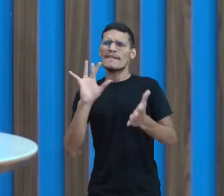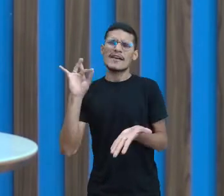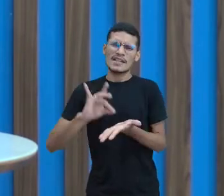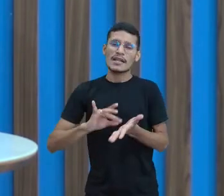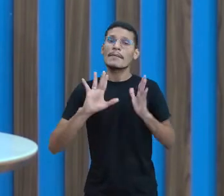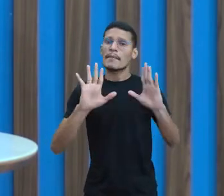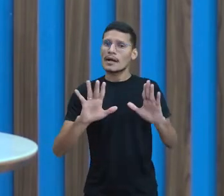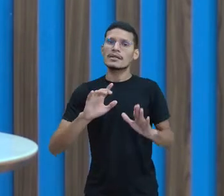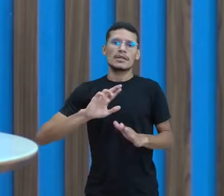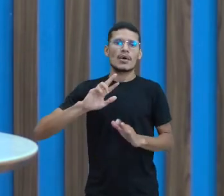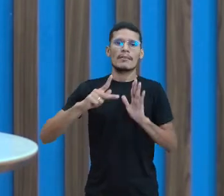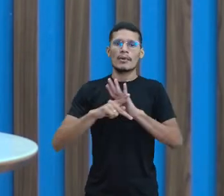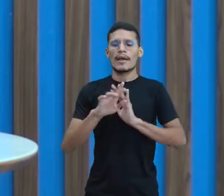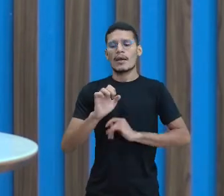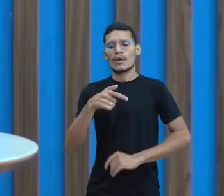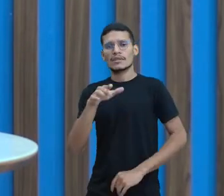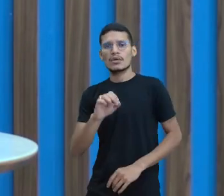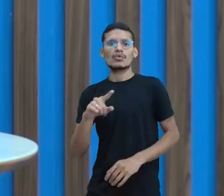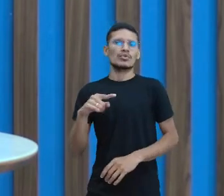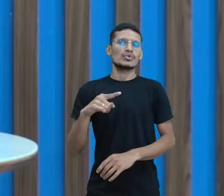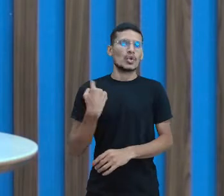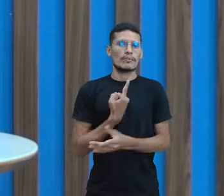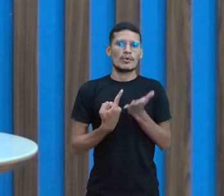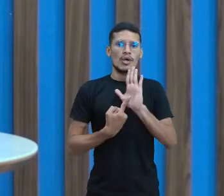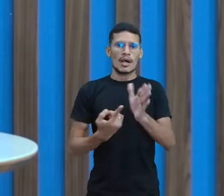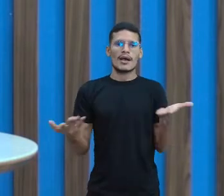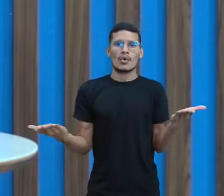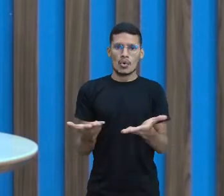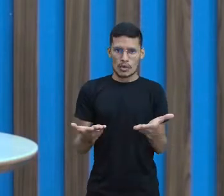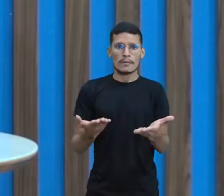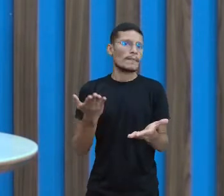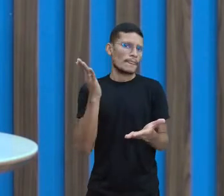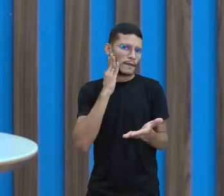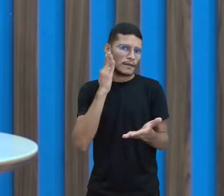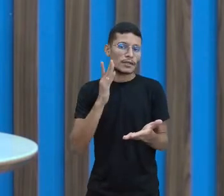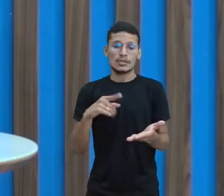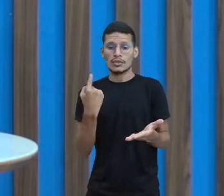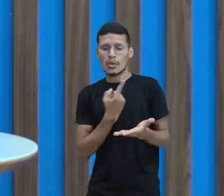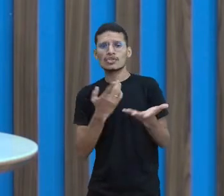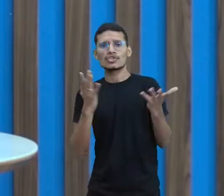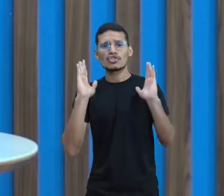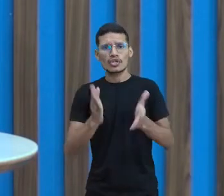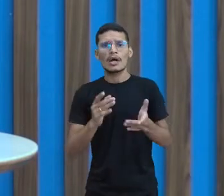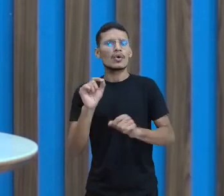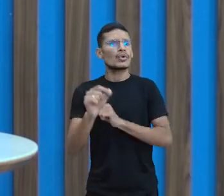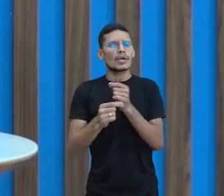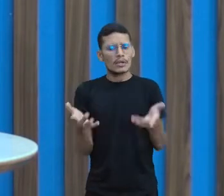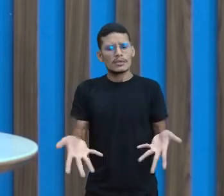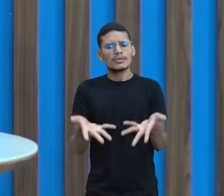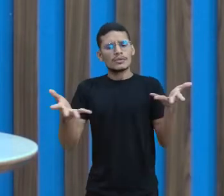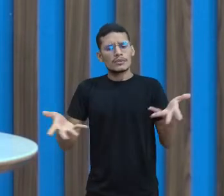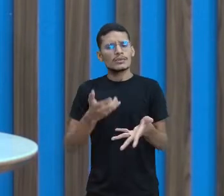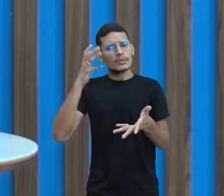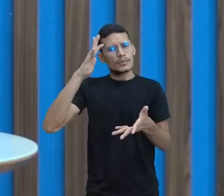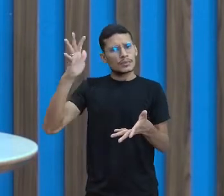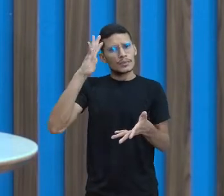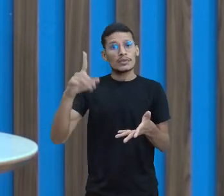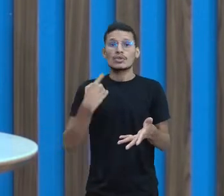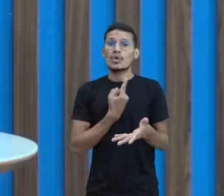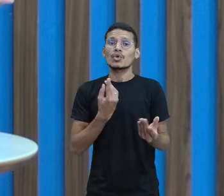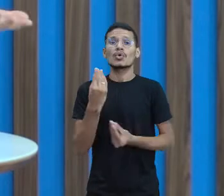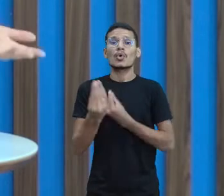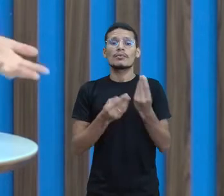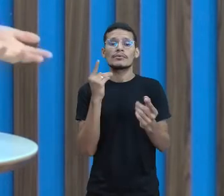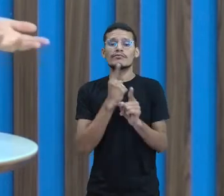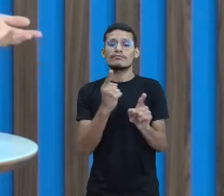era a equação desse formato que vocês estão vendo agora. De toda forma, a gente já induz esse pensamento de como que a gente vai